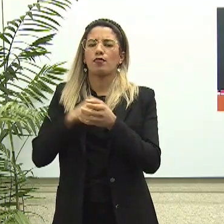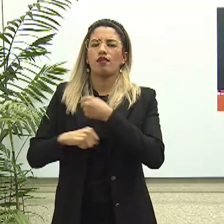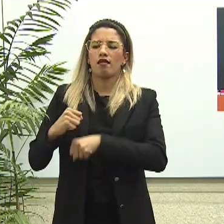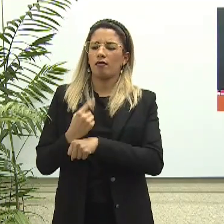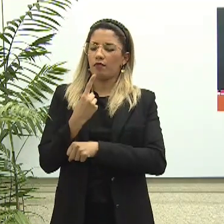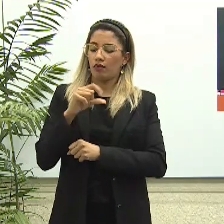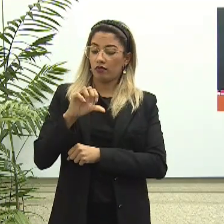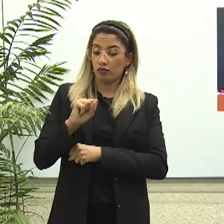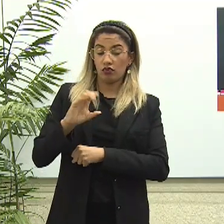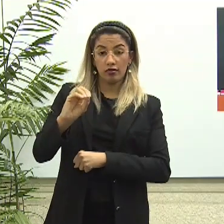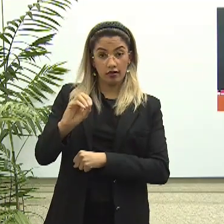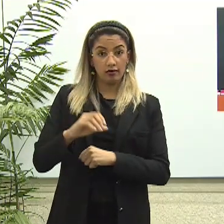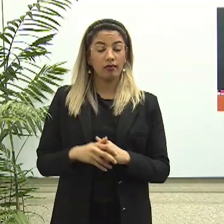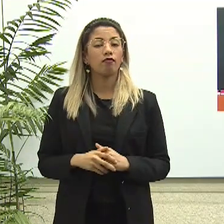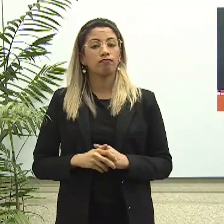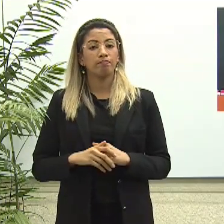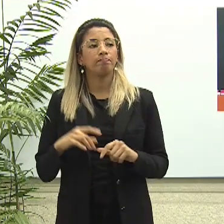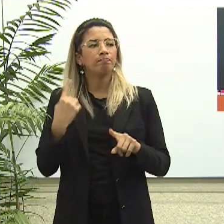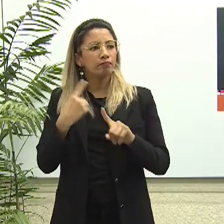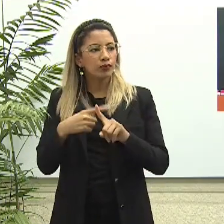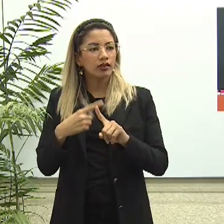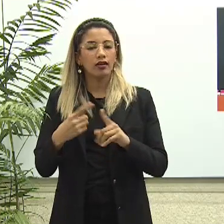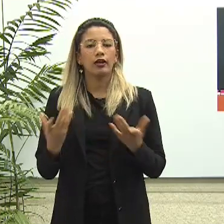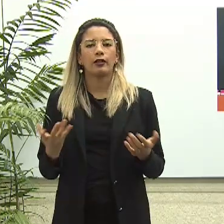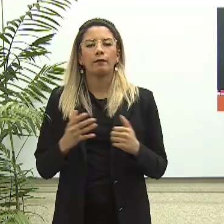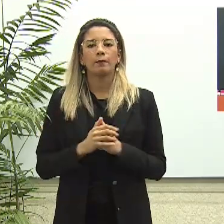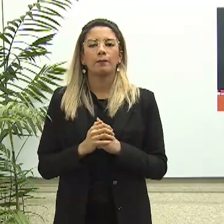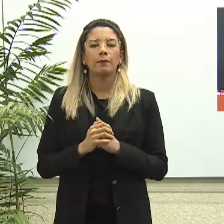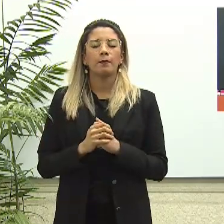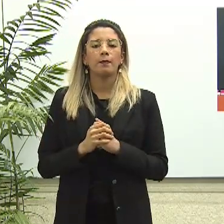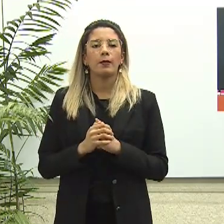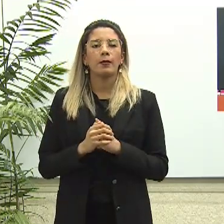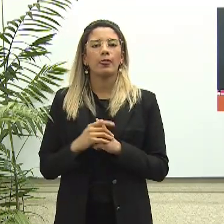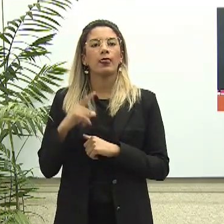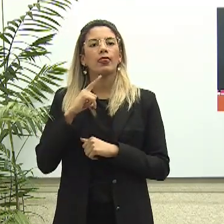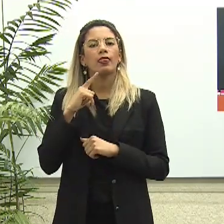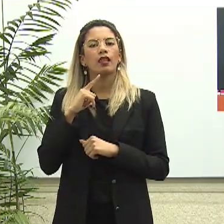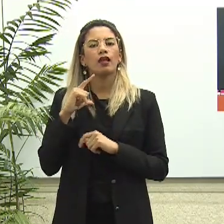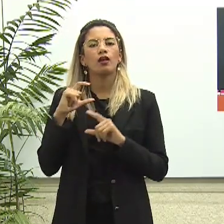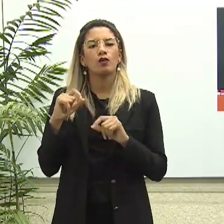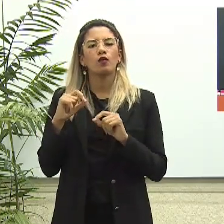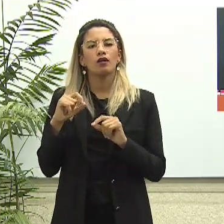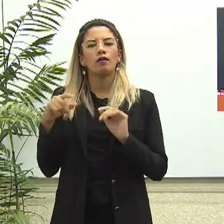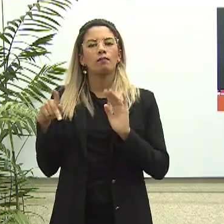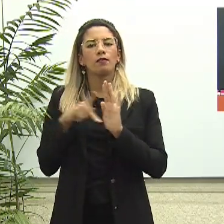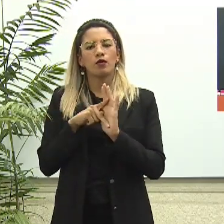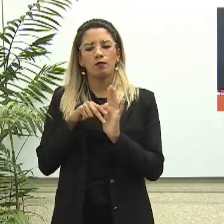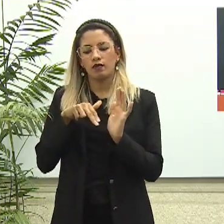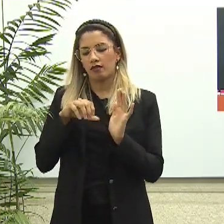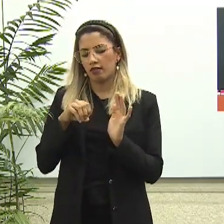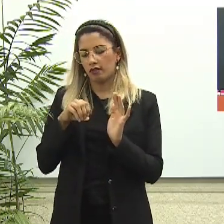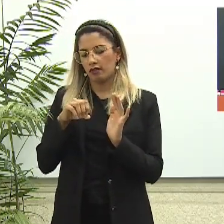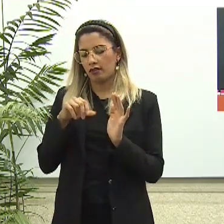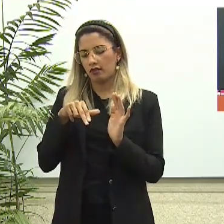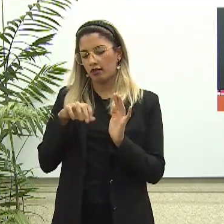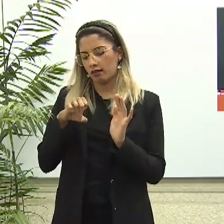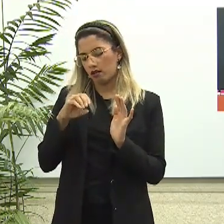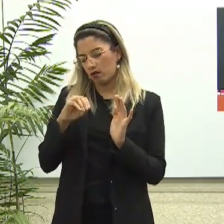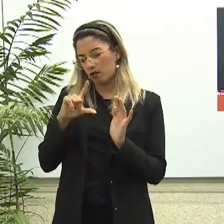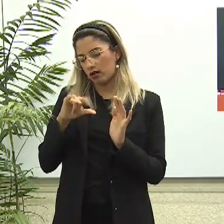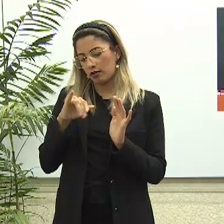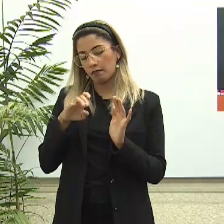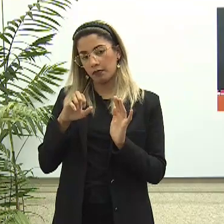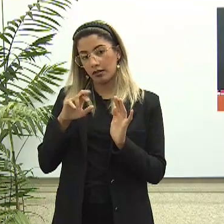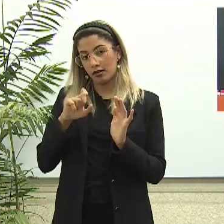porque eh não lembro se é morozov que fala isso que ele disz que a ofensiva neoliberal nos anos 80 era Reagan